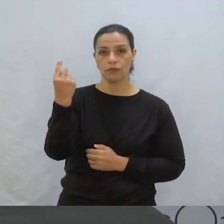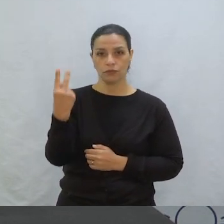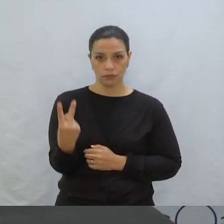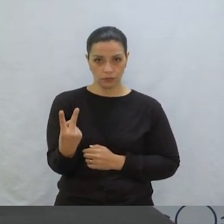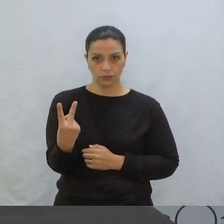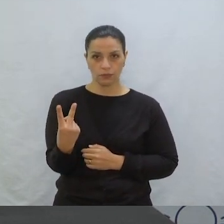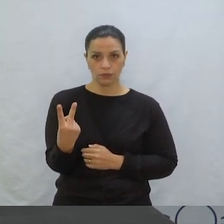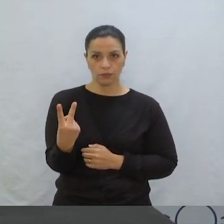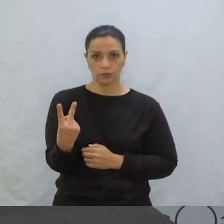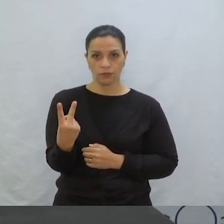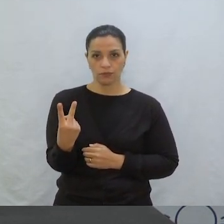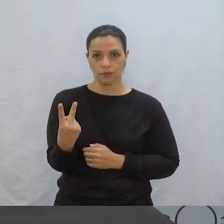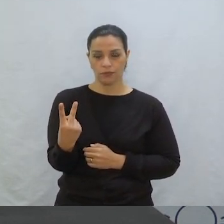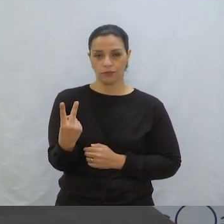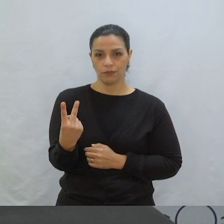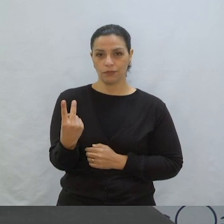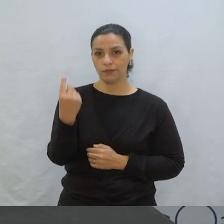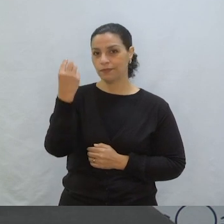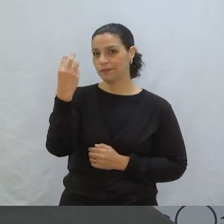1.